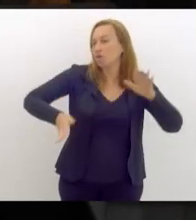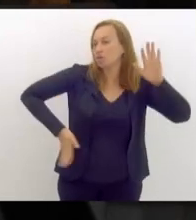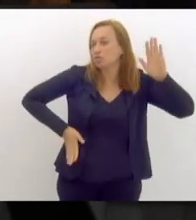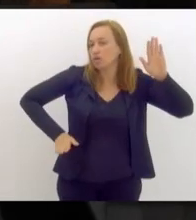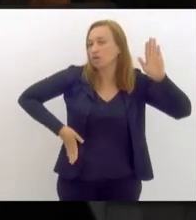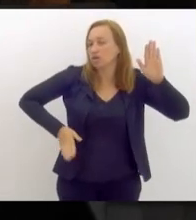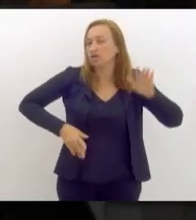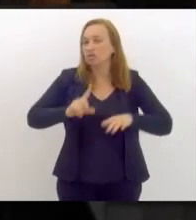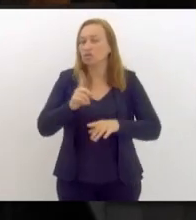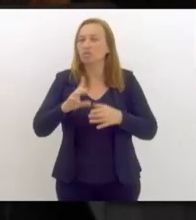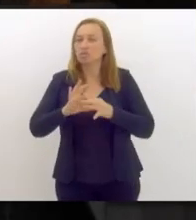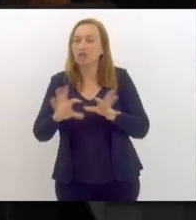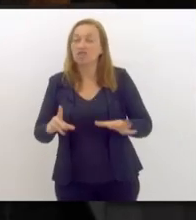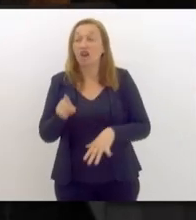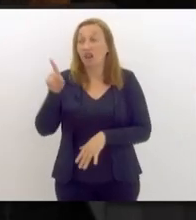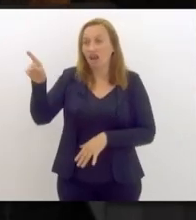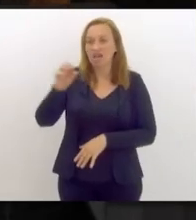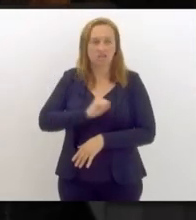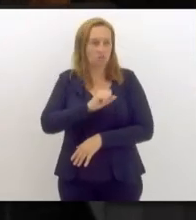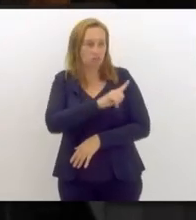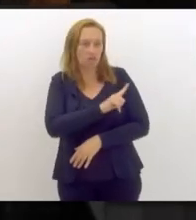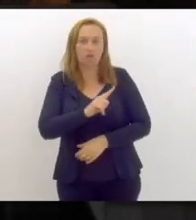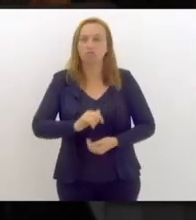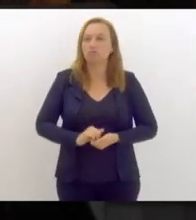lá em São Gonçalo